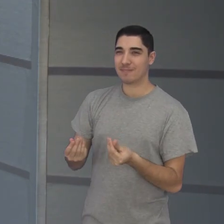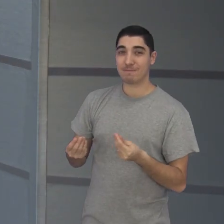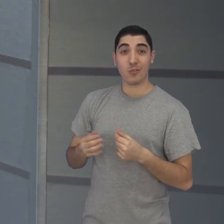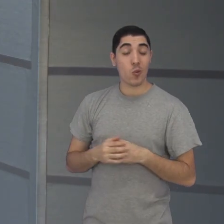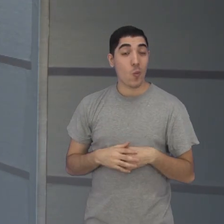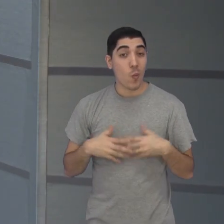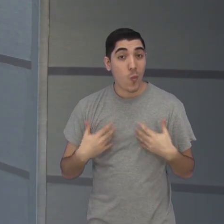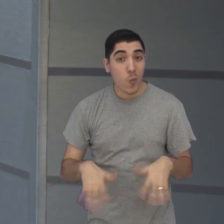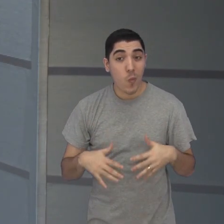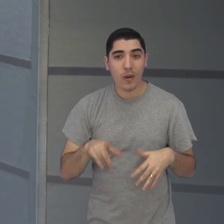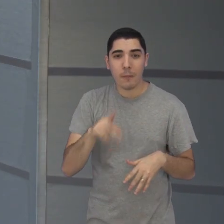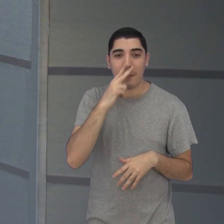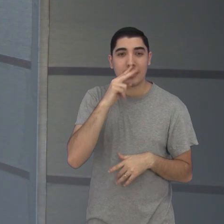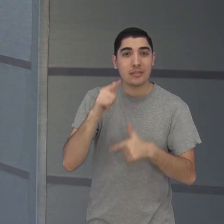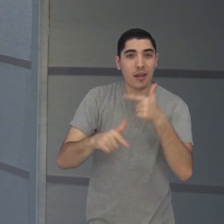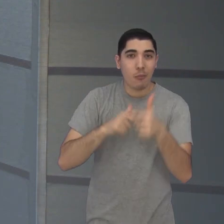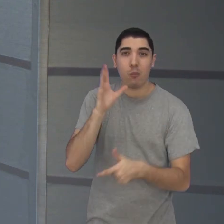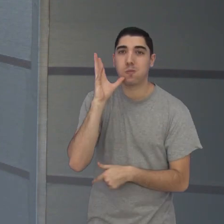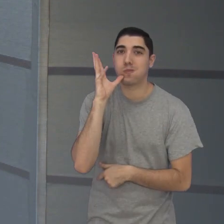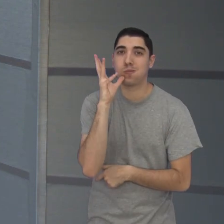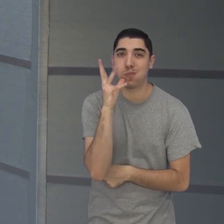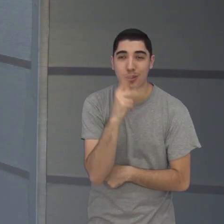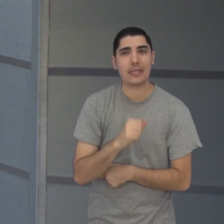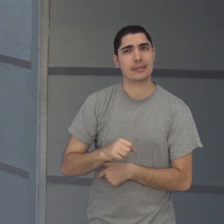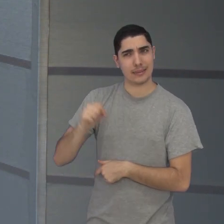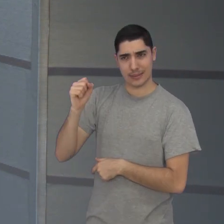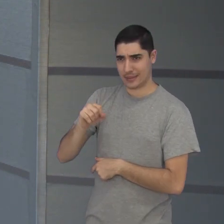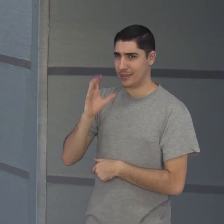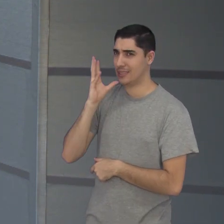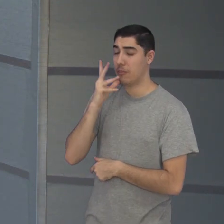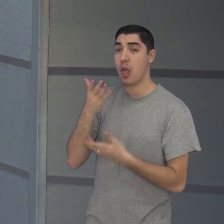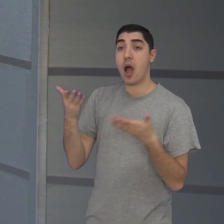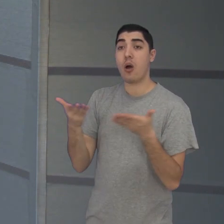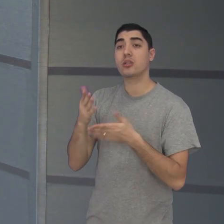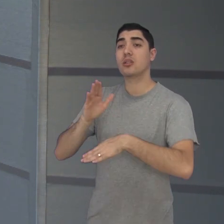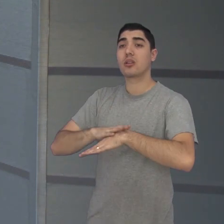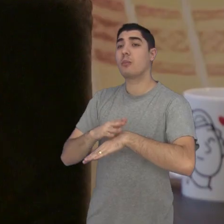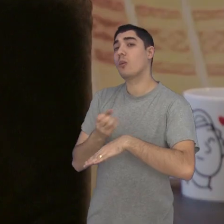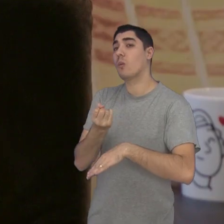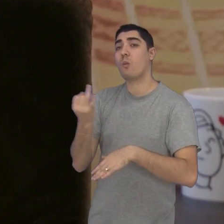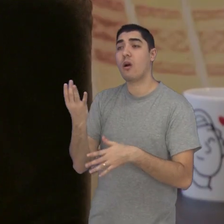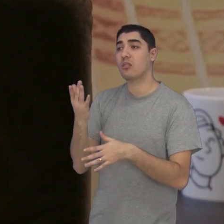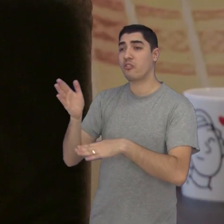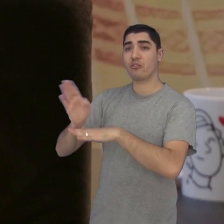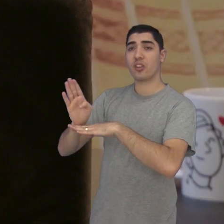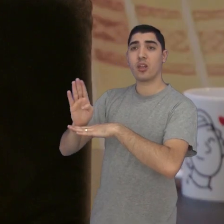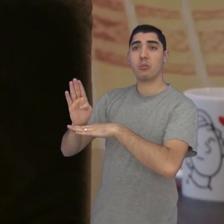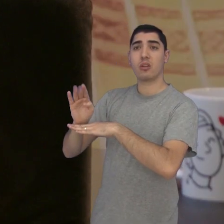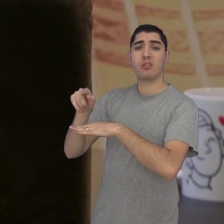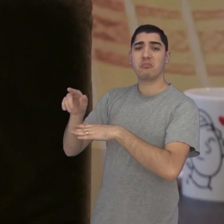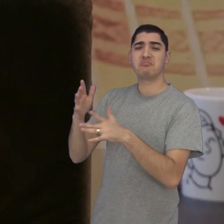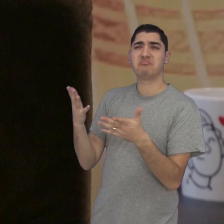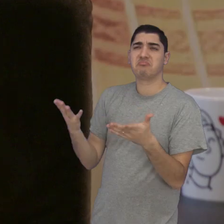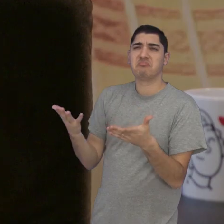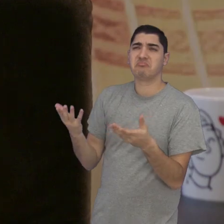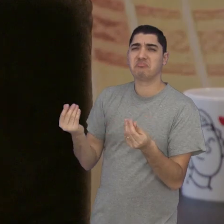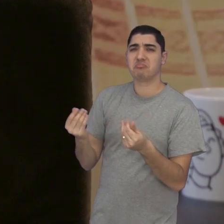artesanal, Então né? Era um trabalho muito demorado. Demorado. Hoje leva quanto tempo, mais ou menos, para fazer um filme? Sei